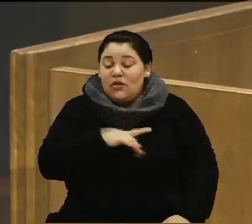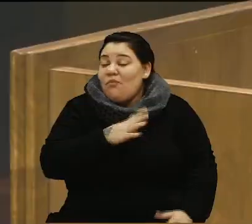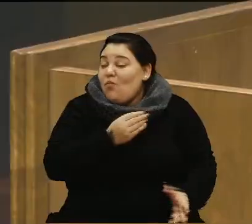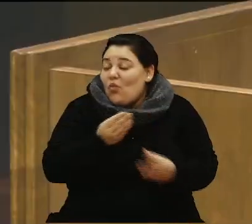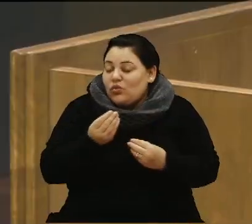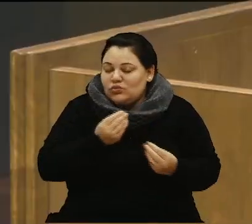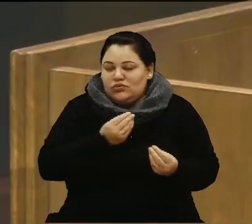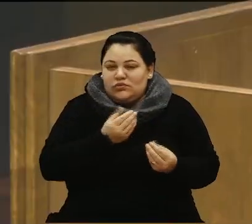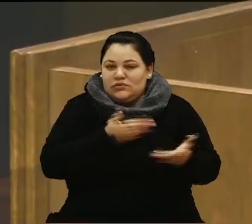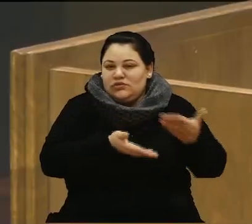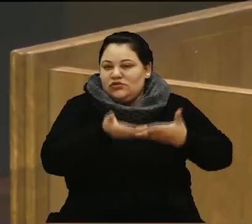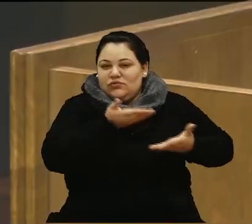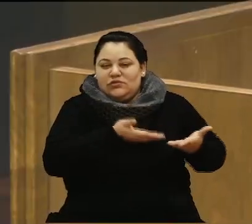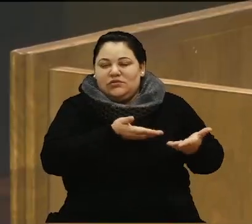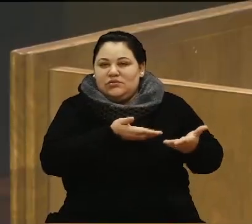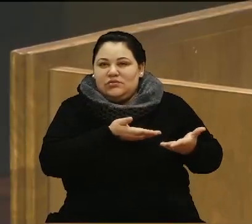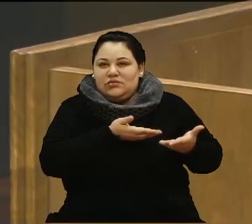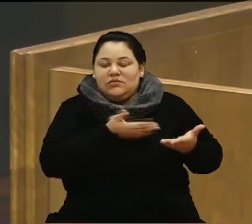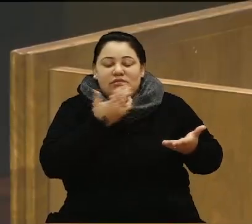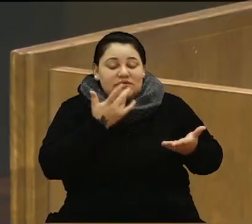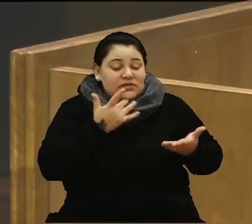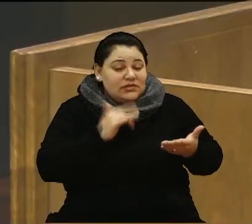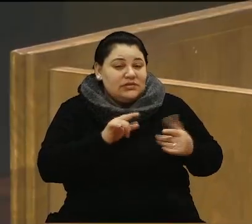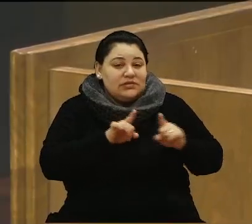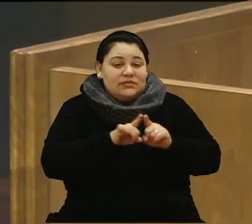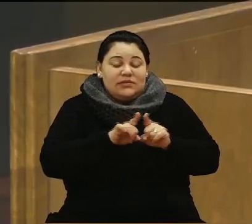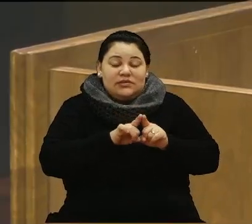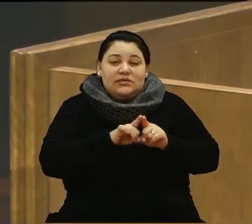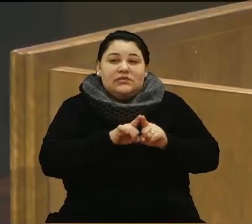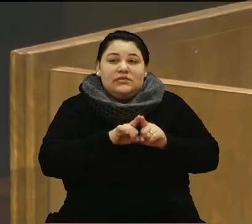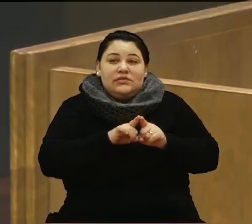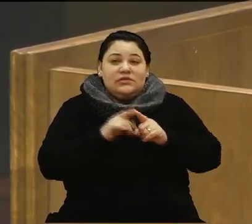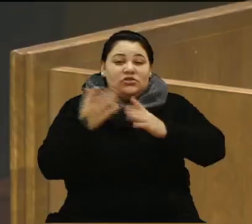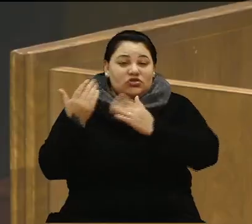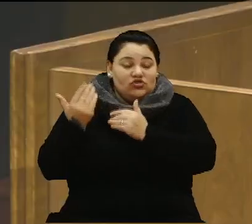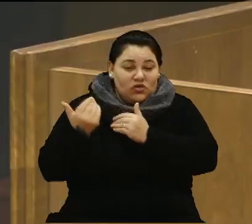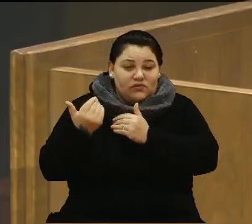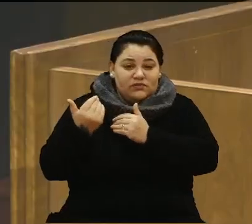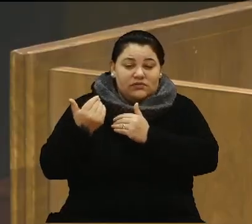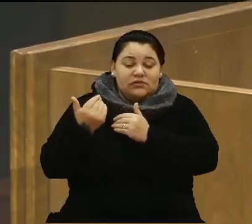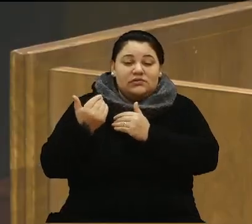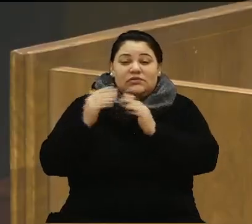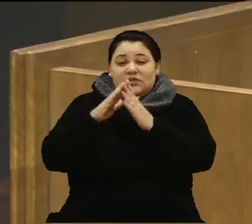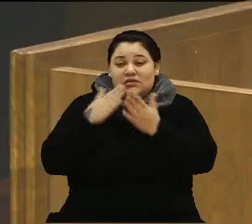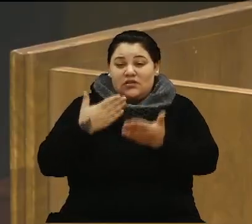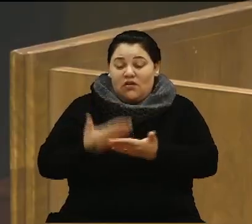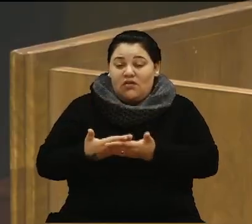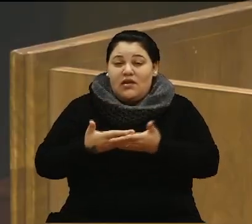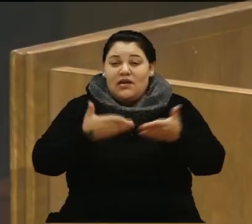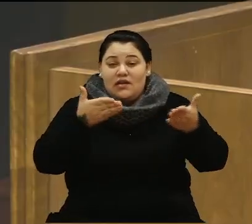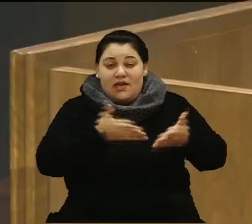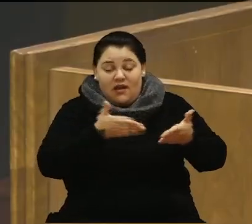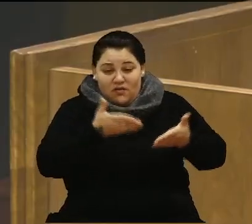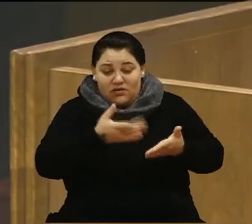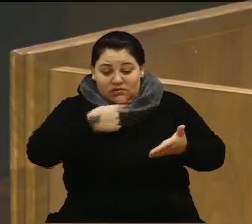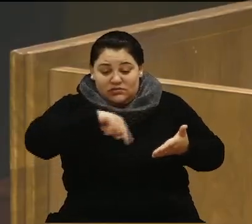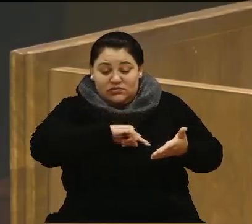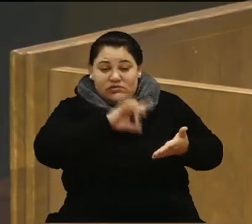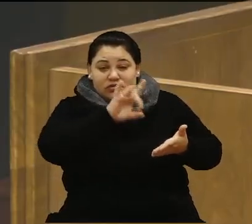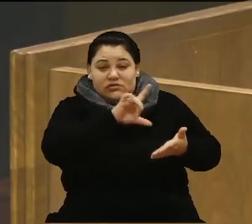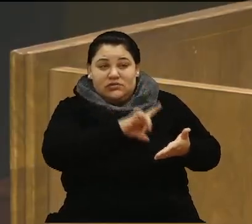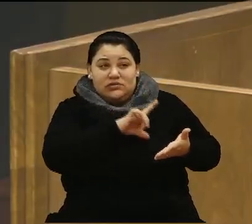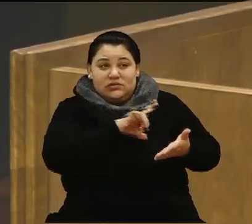muito atendimento das crianças, né, enfim, e adolescentes indicados pelas escolas, e agora estamos apenas em